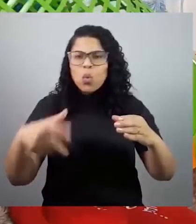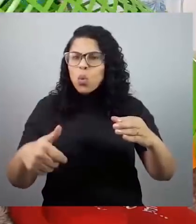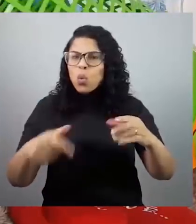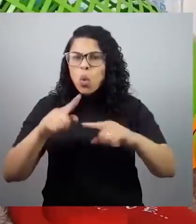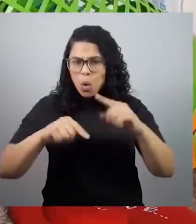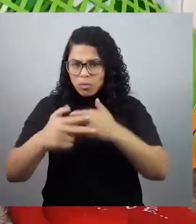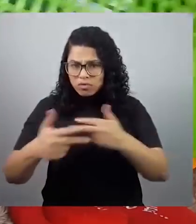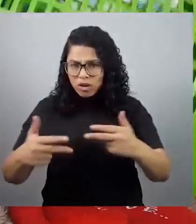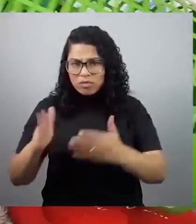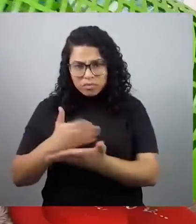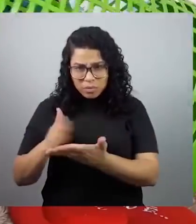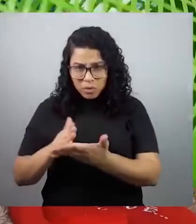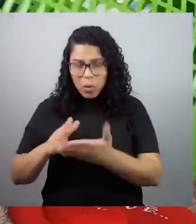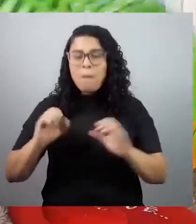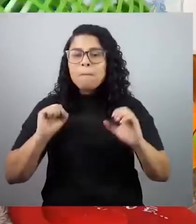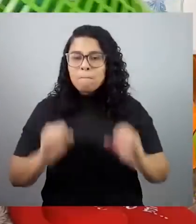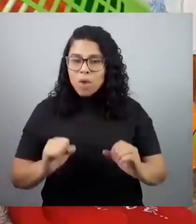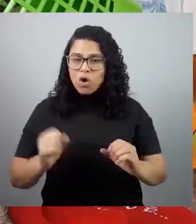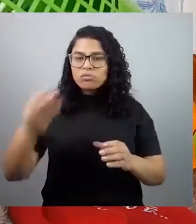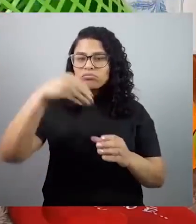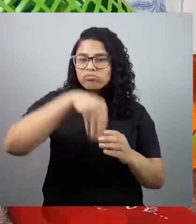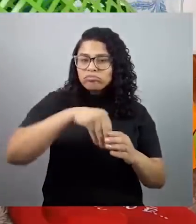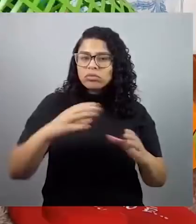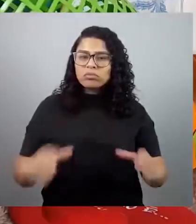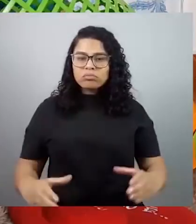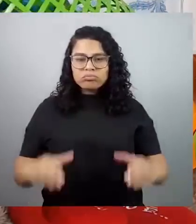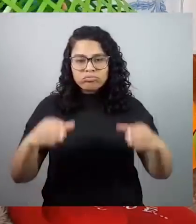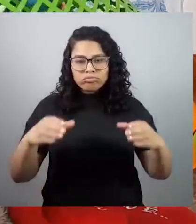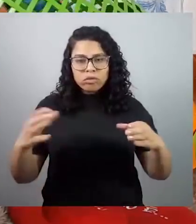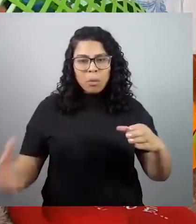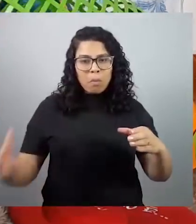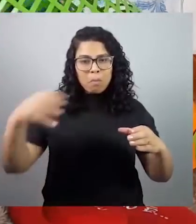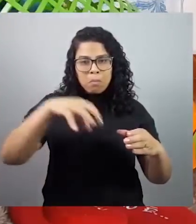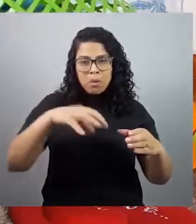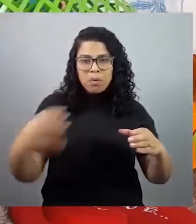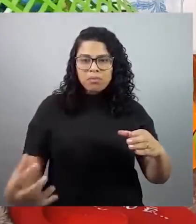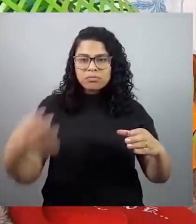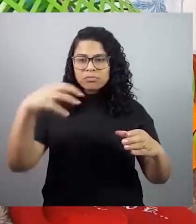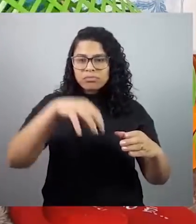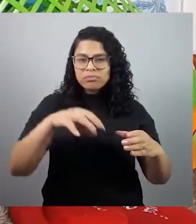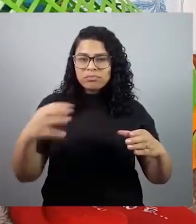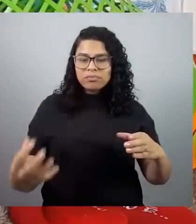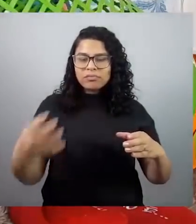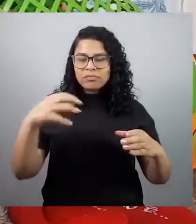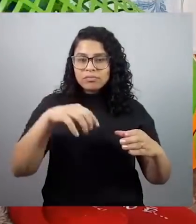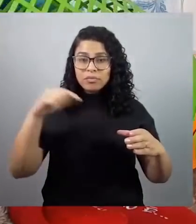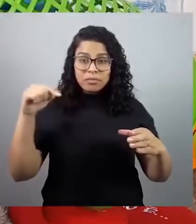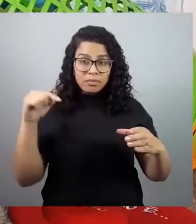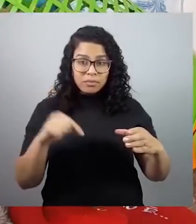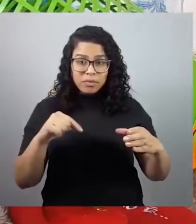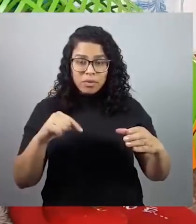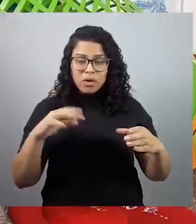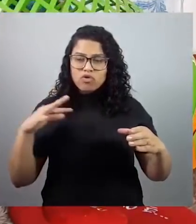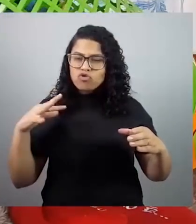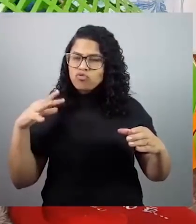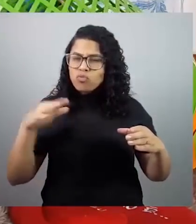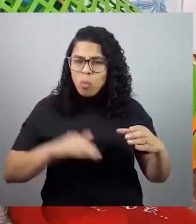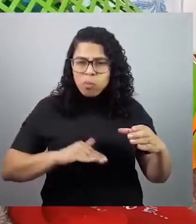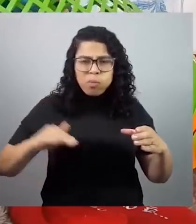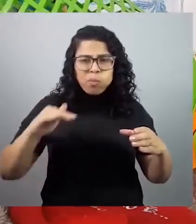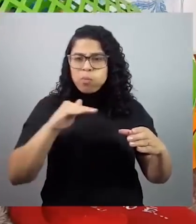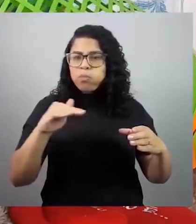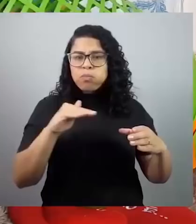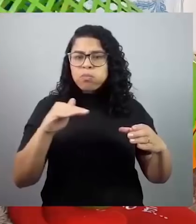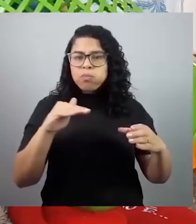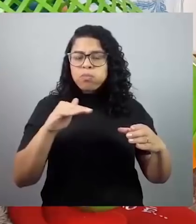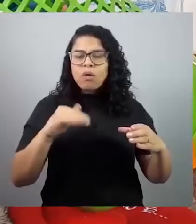os objetos que nós separamos, tá bom? Vamos lá, crianças, colocam tudinho. Até a gente deixar esse cesto cheio e